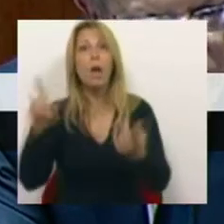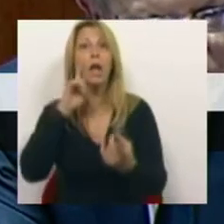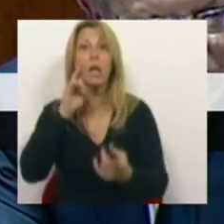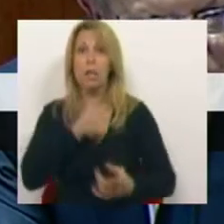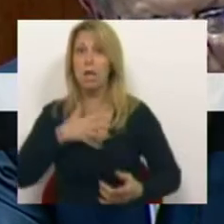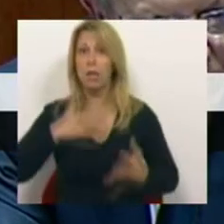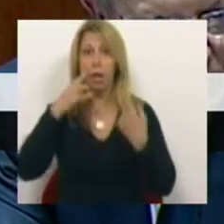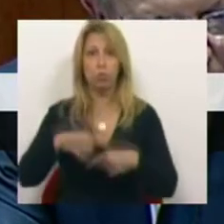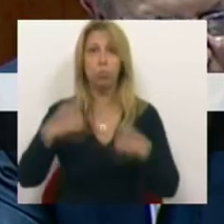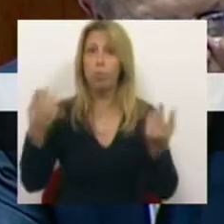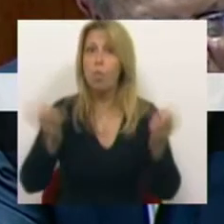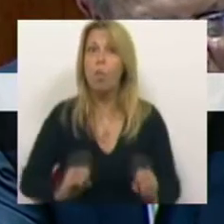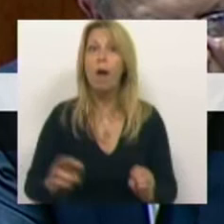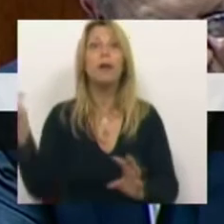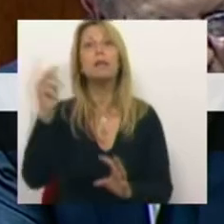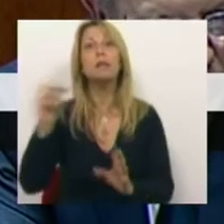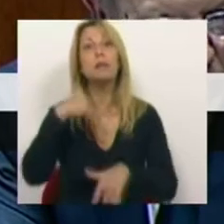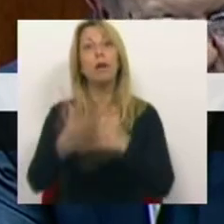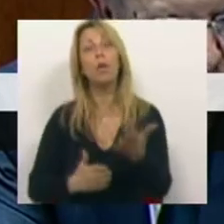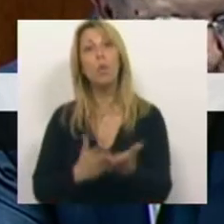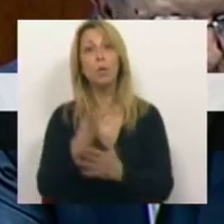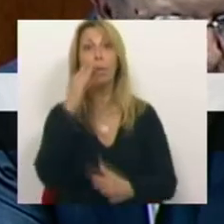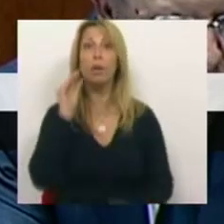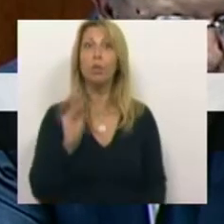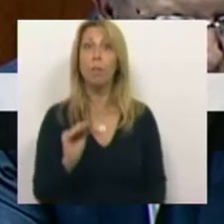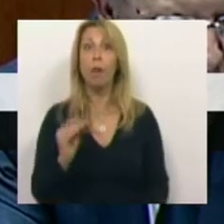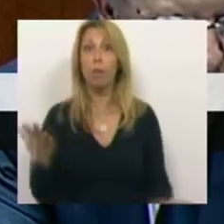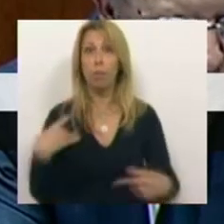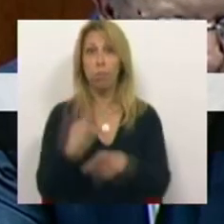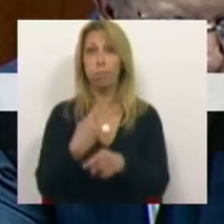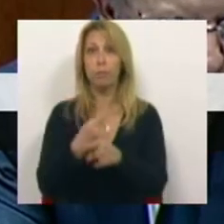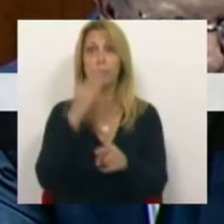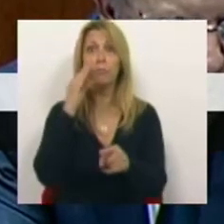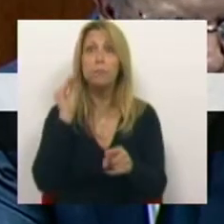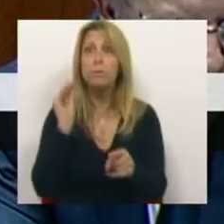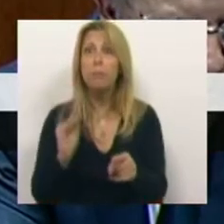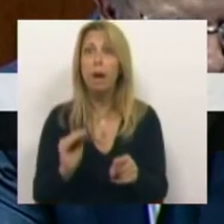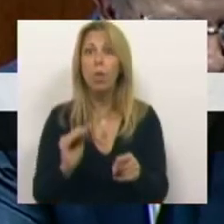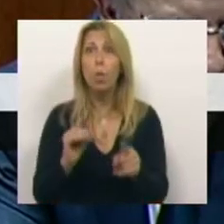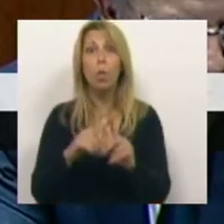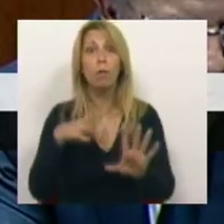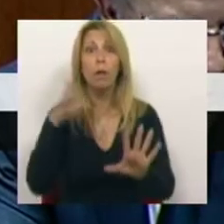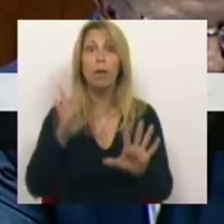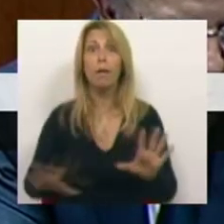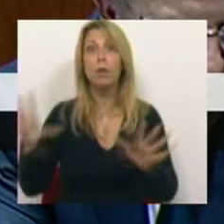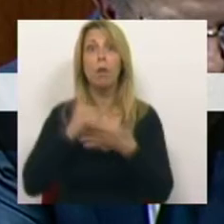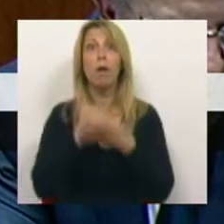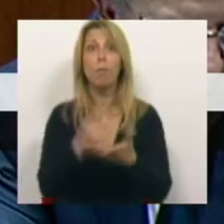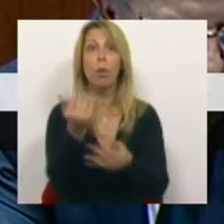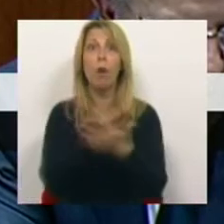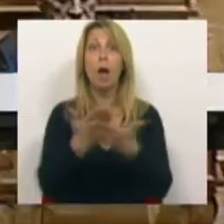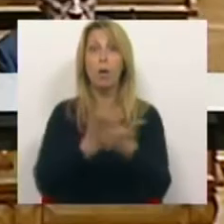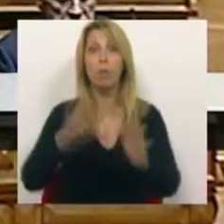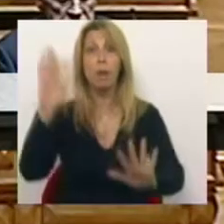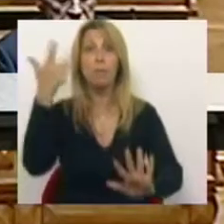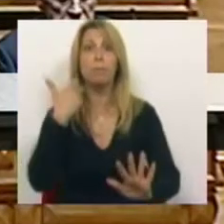pública e, em terceiro lugar, a continuidade do banco enquanto um banco para concluir, de cobertura nacional, ministro, de apoio à economia e, em